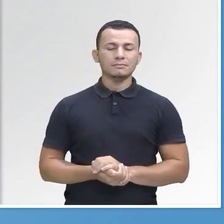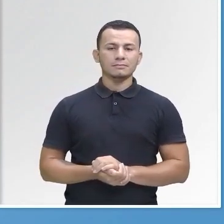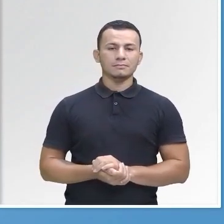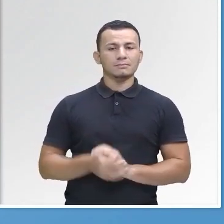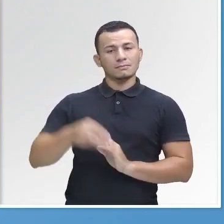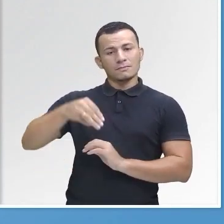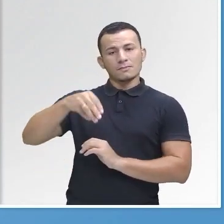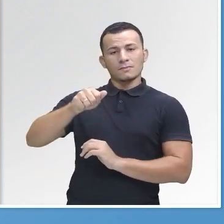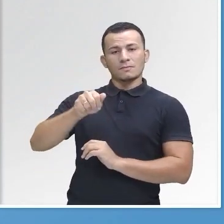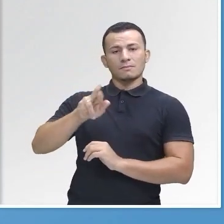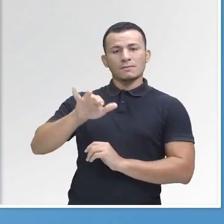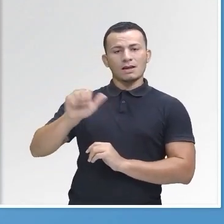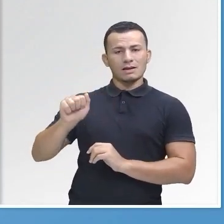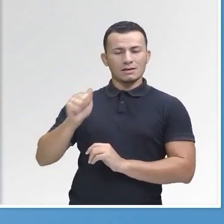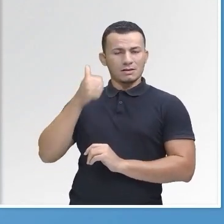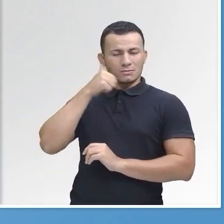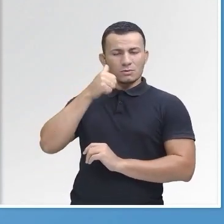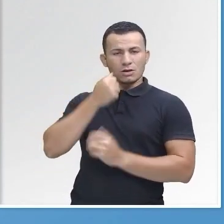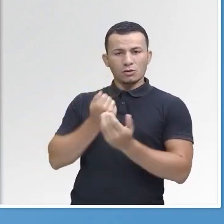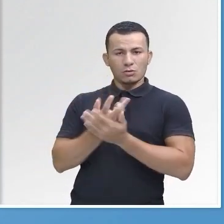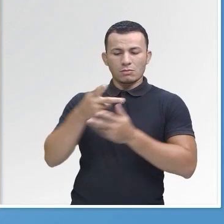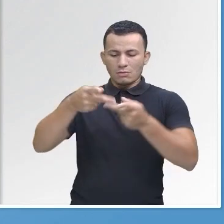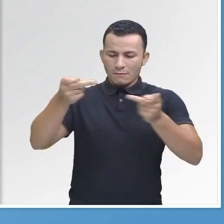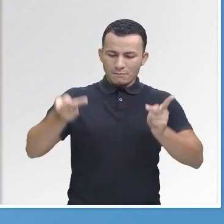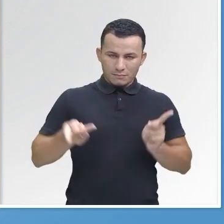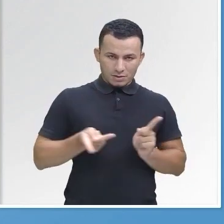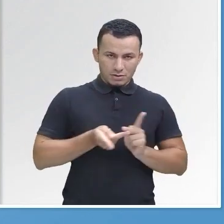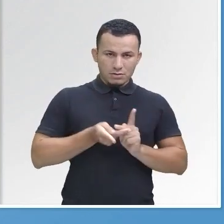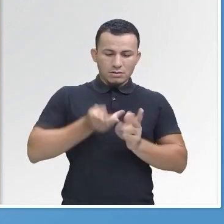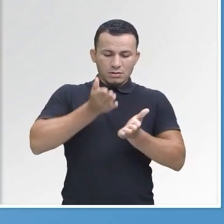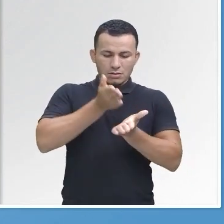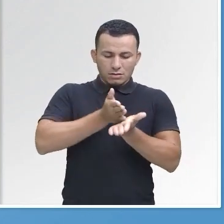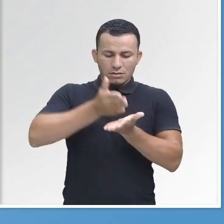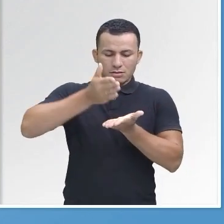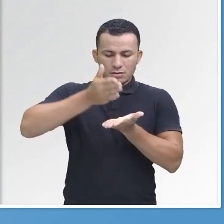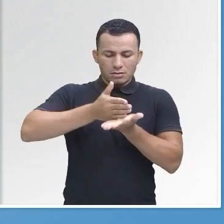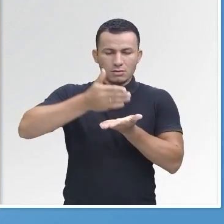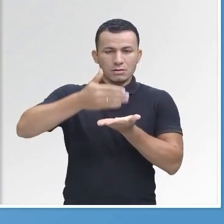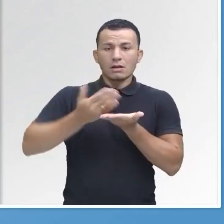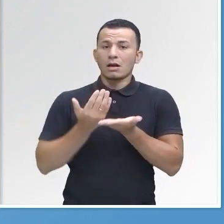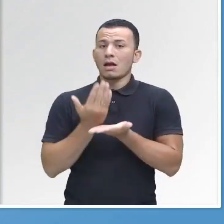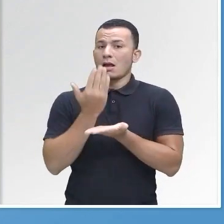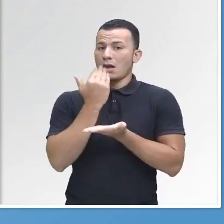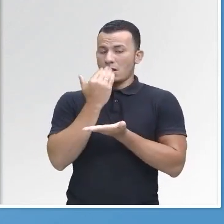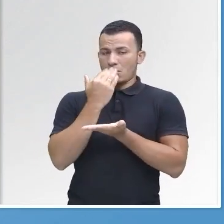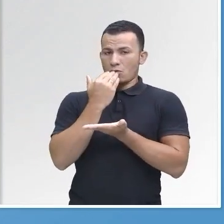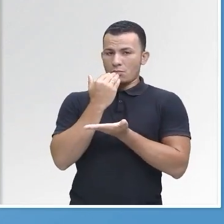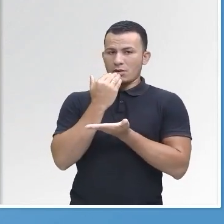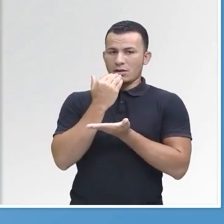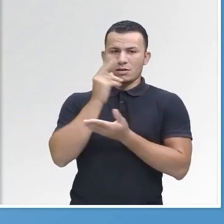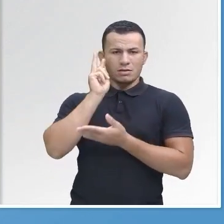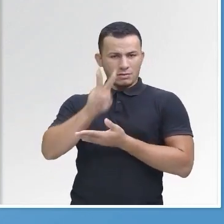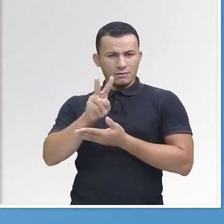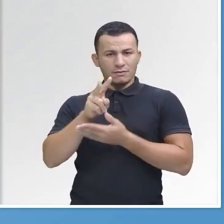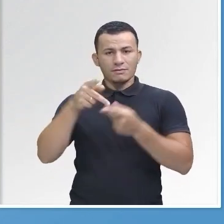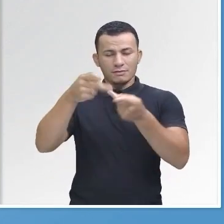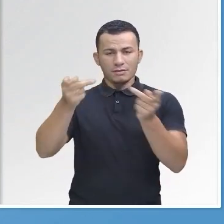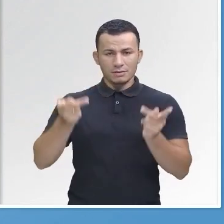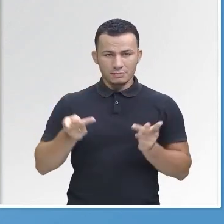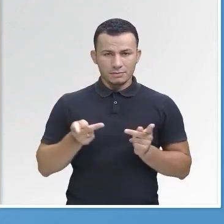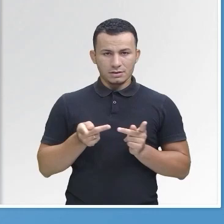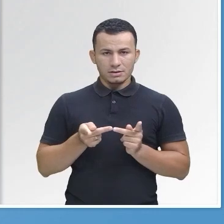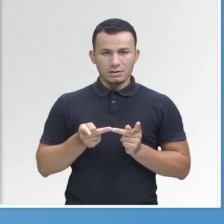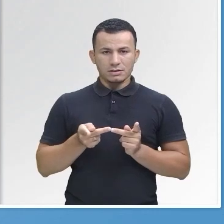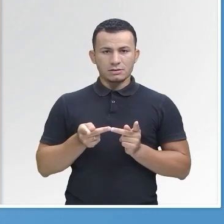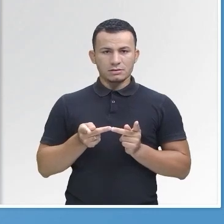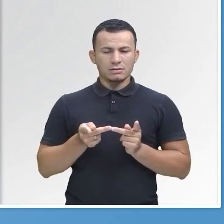Maria comprou uma pizza e comeu uma quantidade de pedaços. Bom, percebam aí que nós temos uma linda pizza, tá certo? Eu